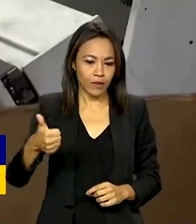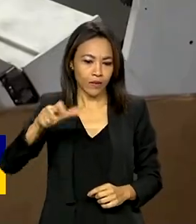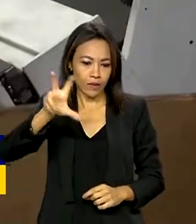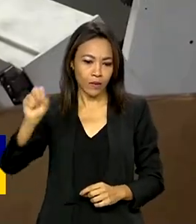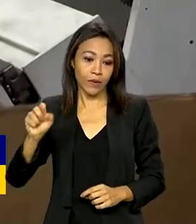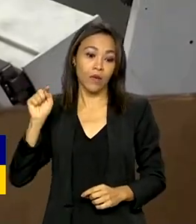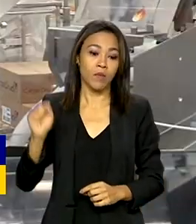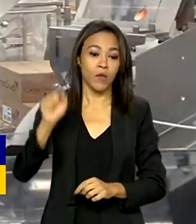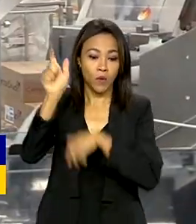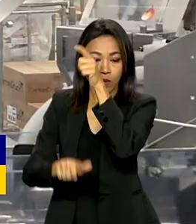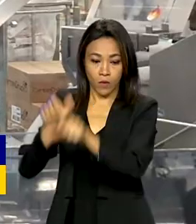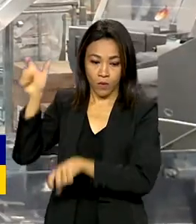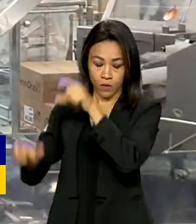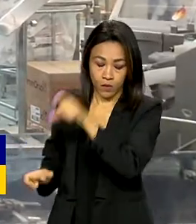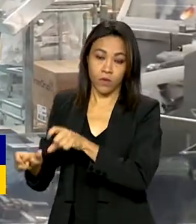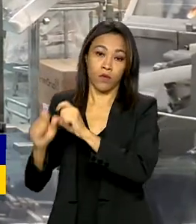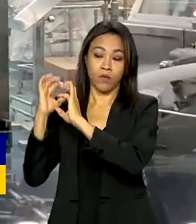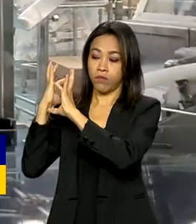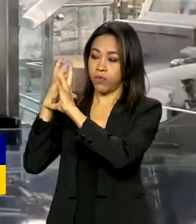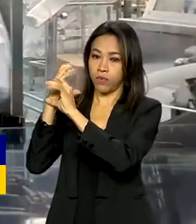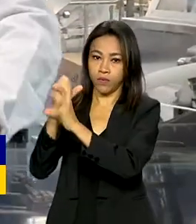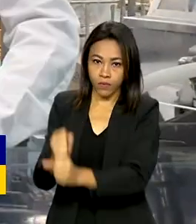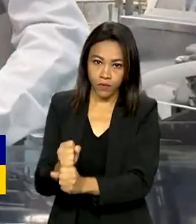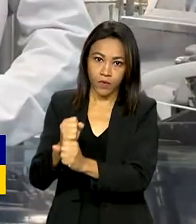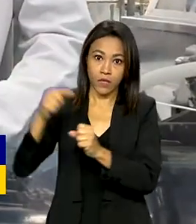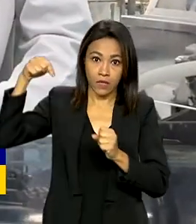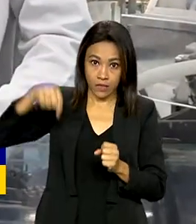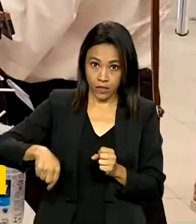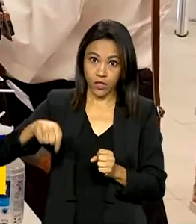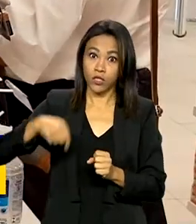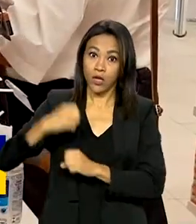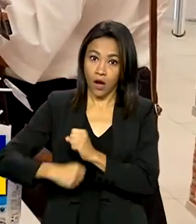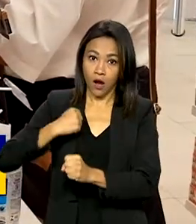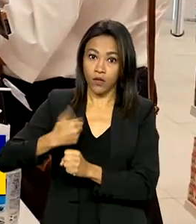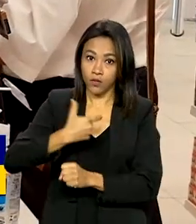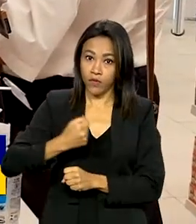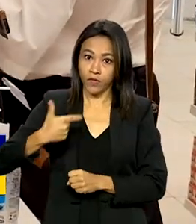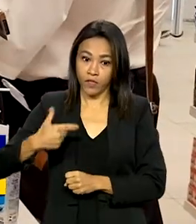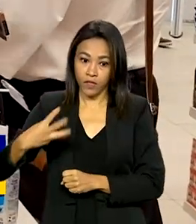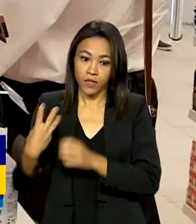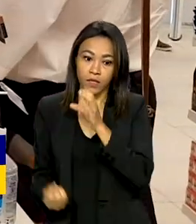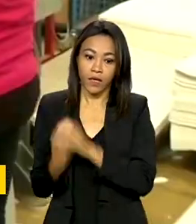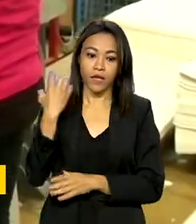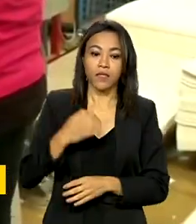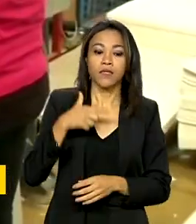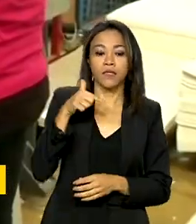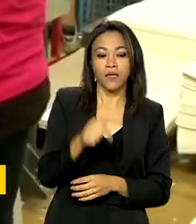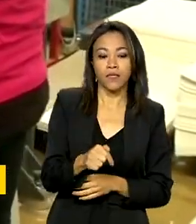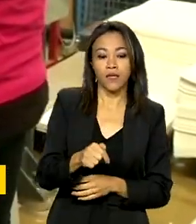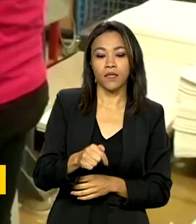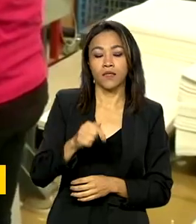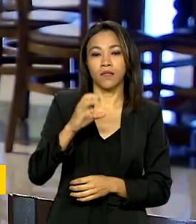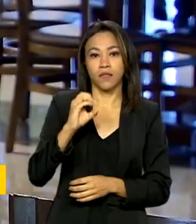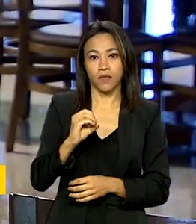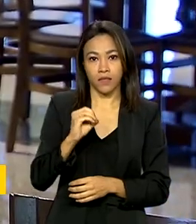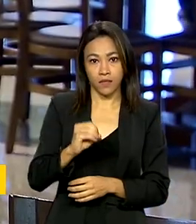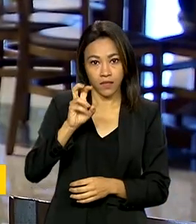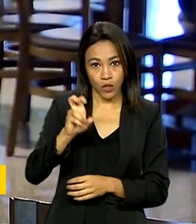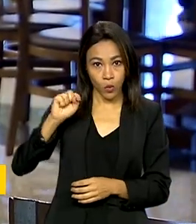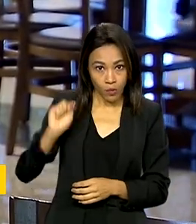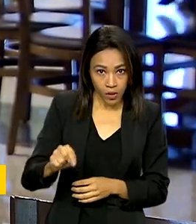Trabalhadores já no acumulado de 2023 foram criados 705.709